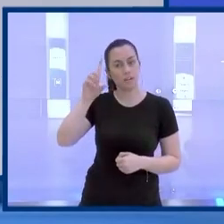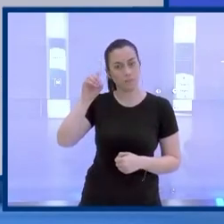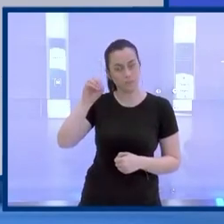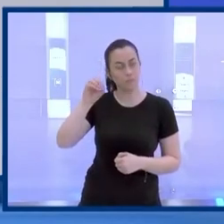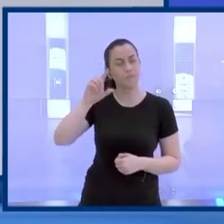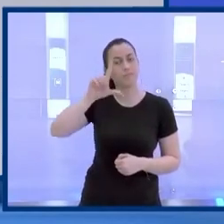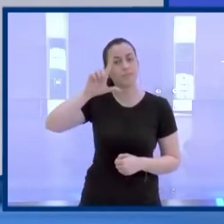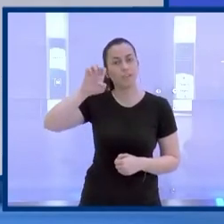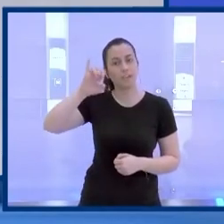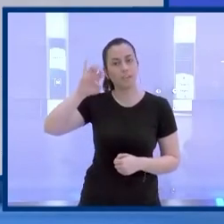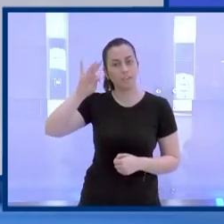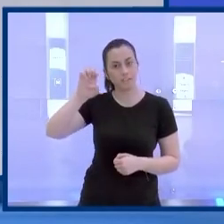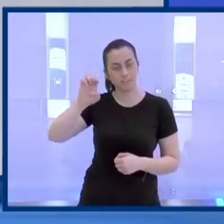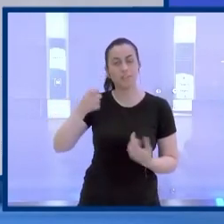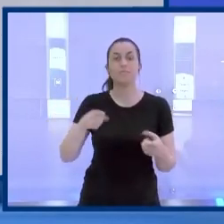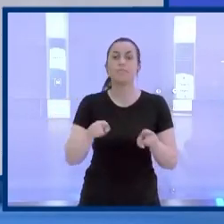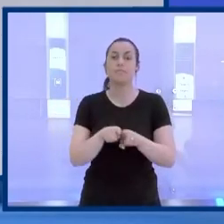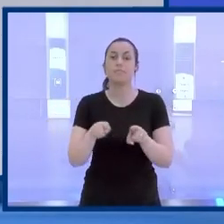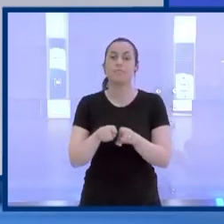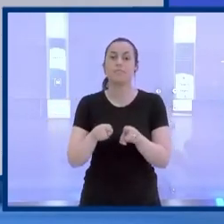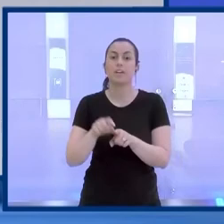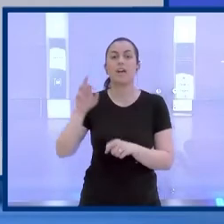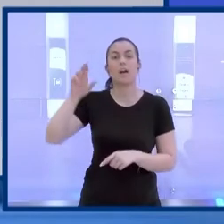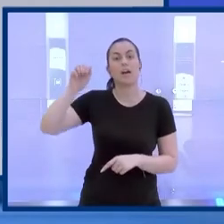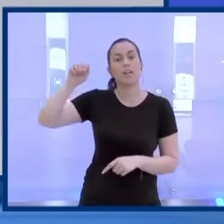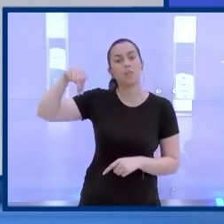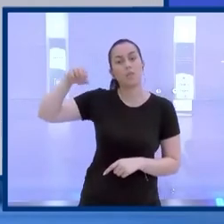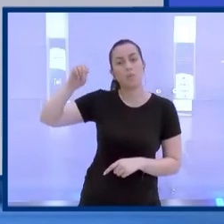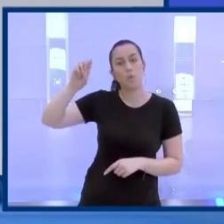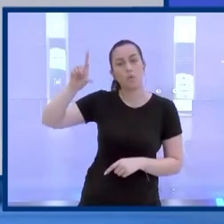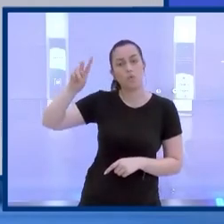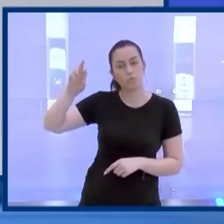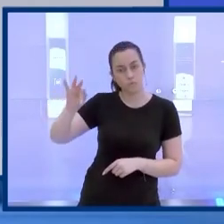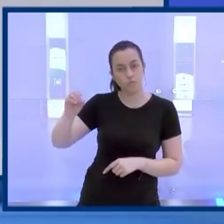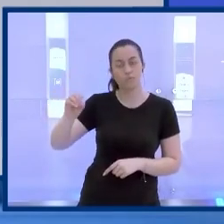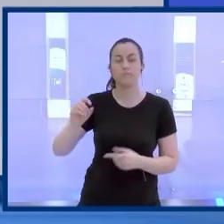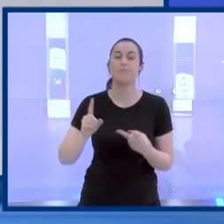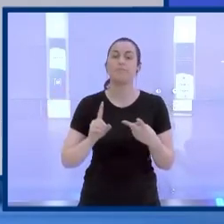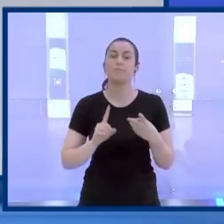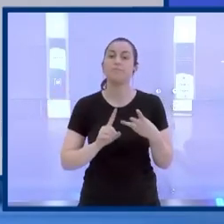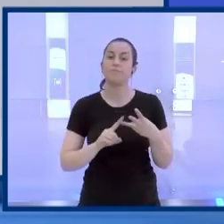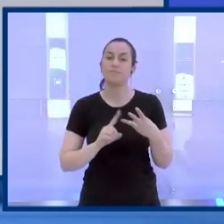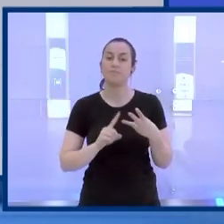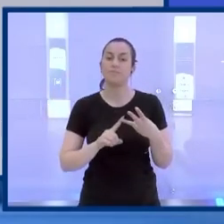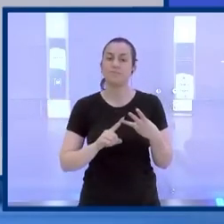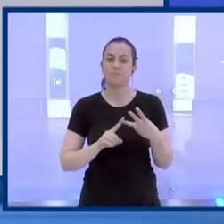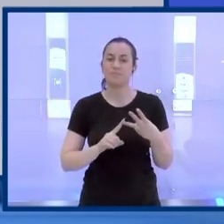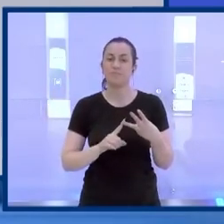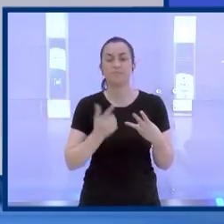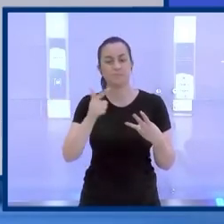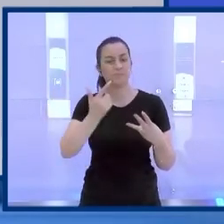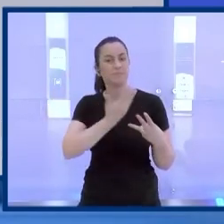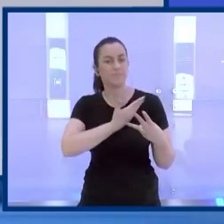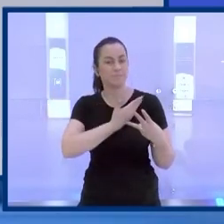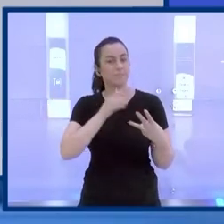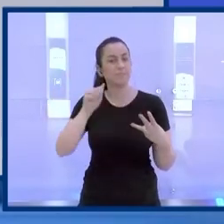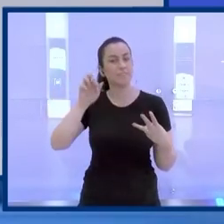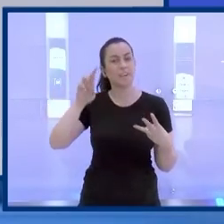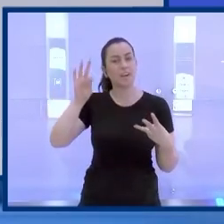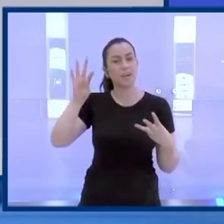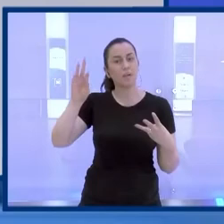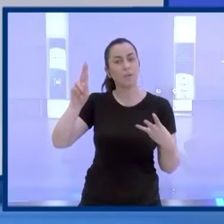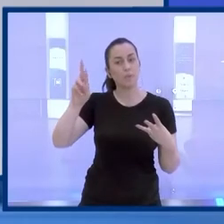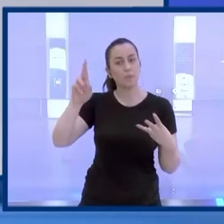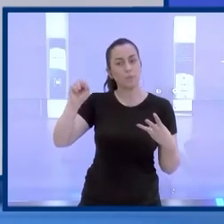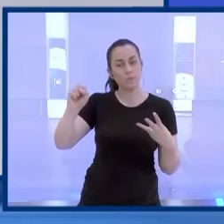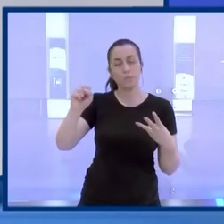vice-governador Ranolfo Vieira, o secretário da Casa Civil, meu amigo Arthur Lemos,